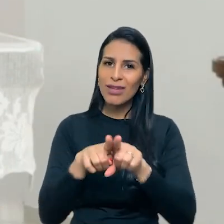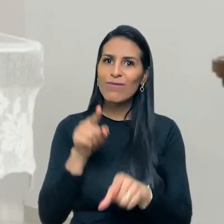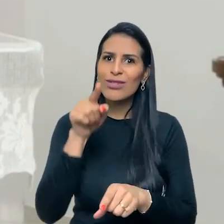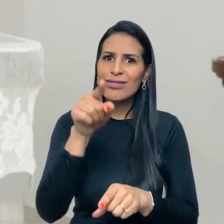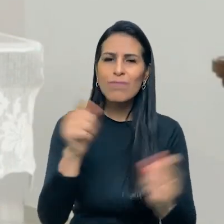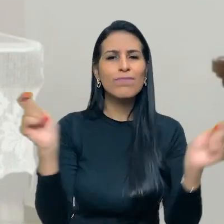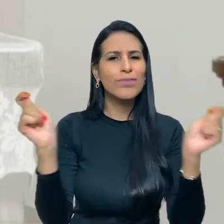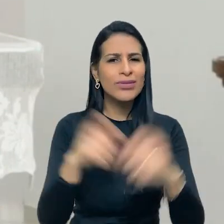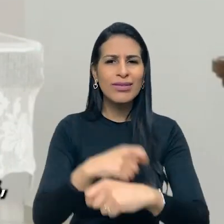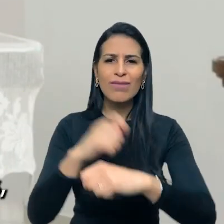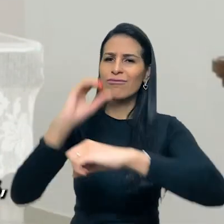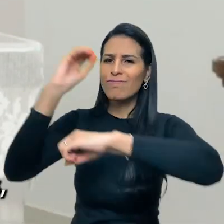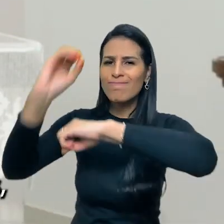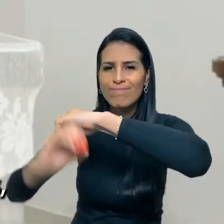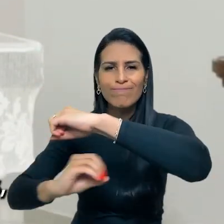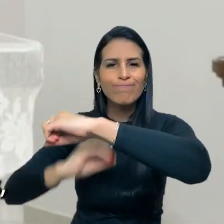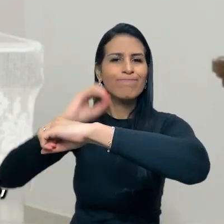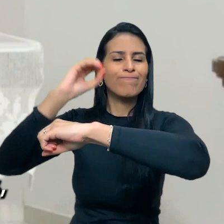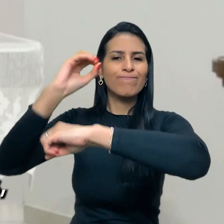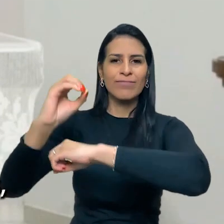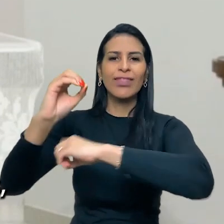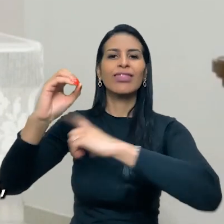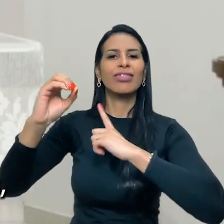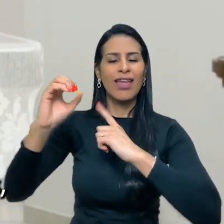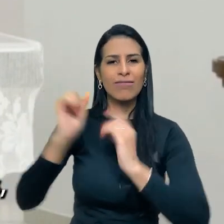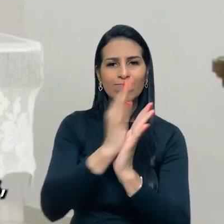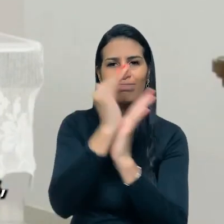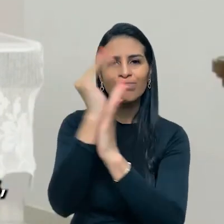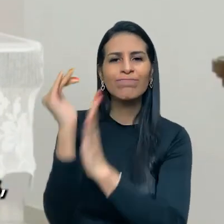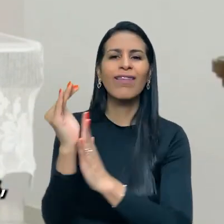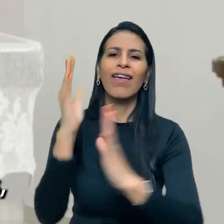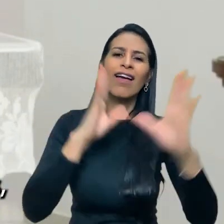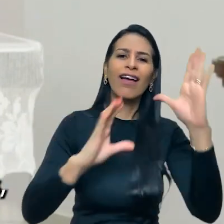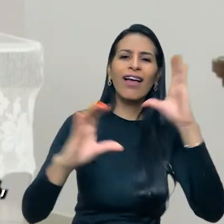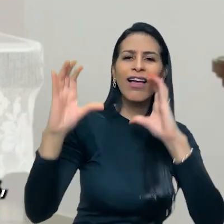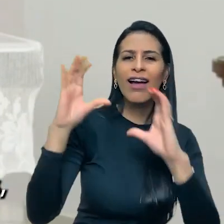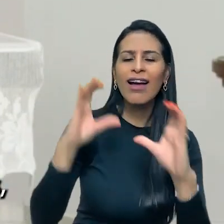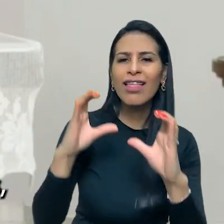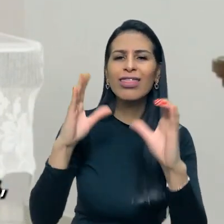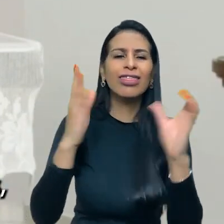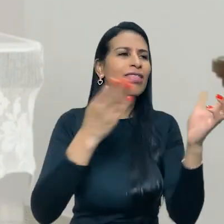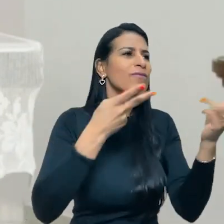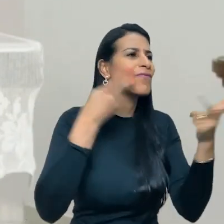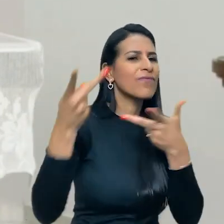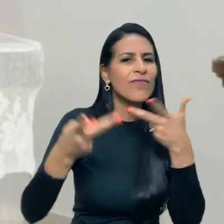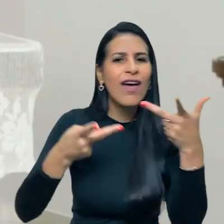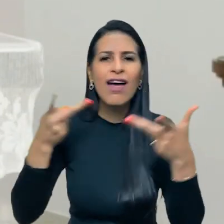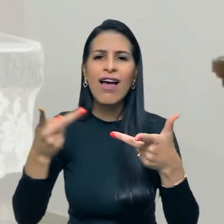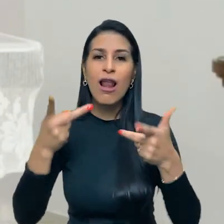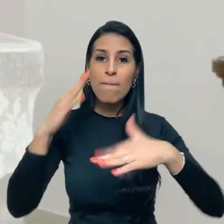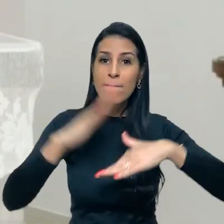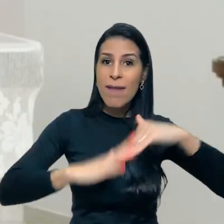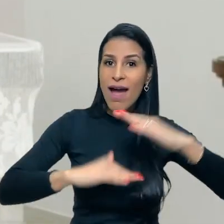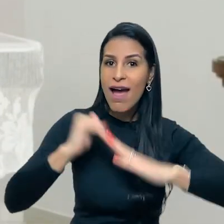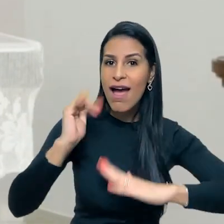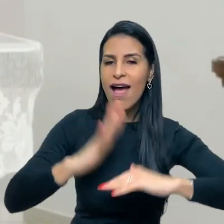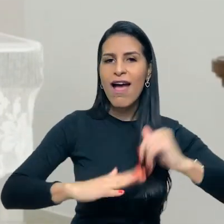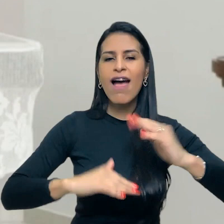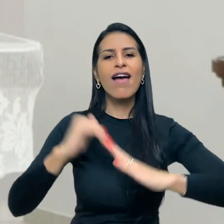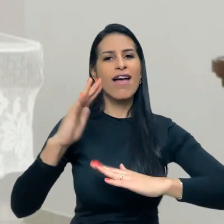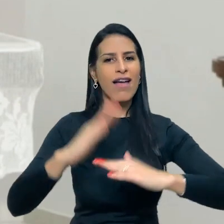do Senhor desde o nascer até o pôr do sol, por meio do canto, por meio de palavras, por meio de